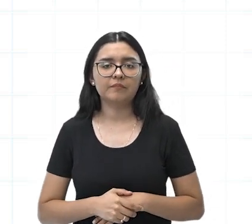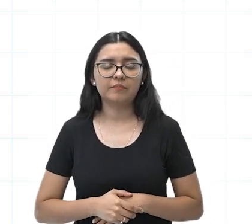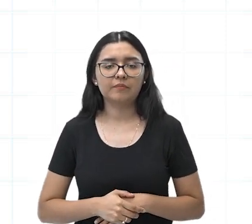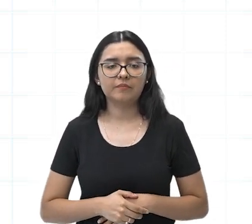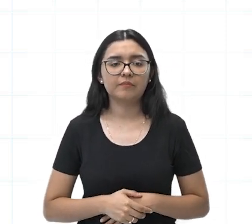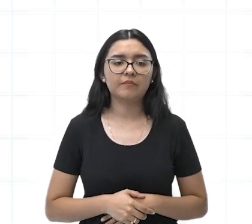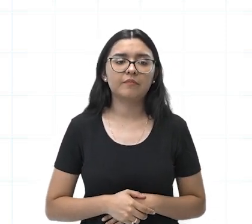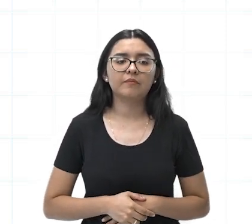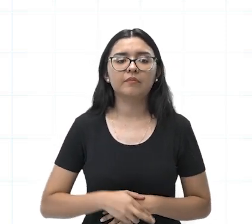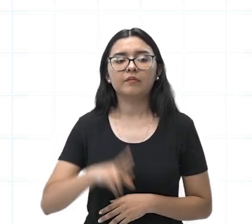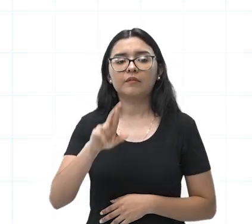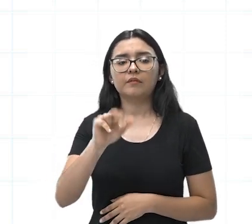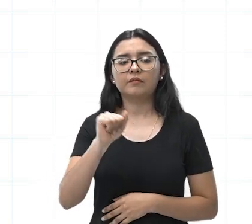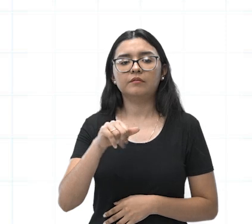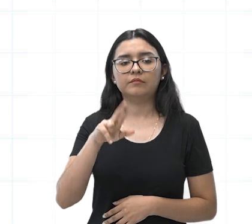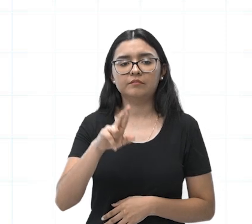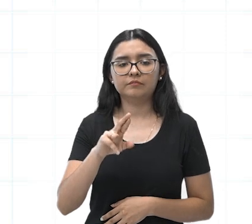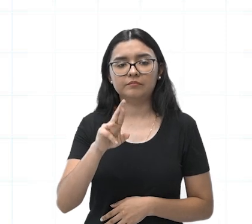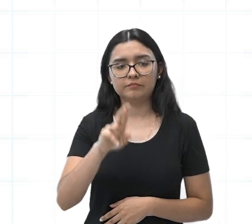mesmo. Rarely